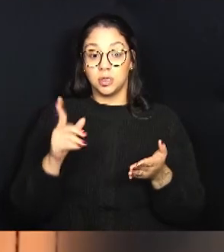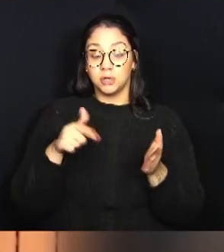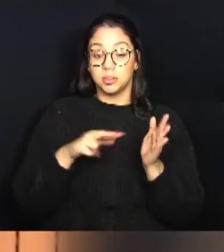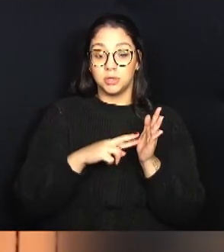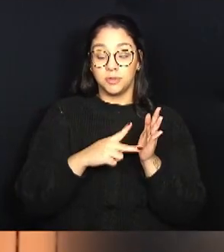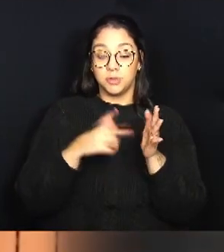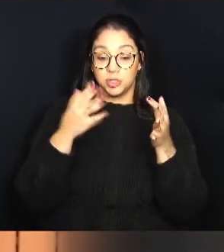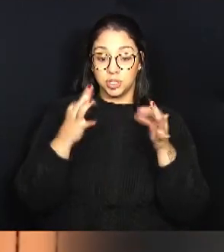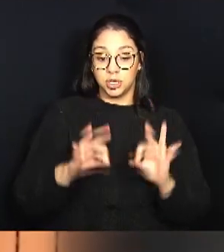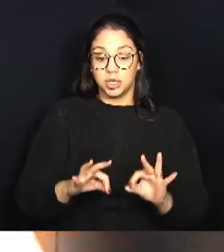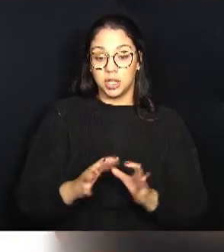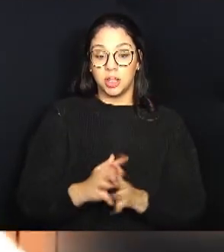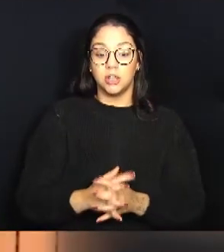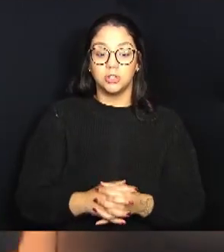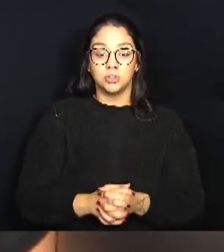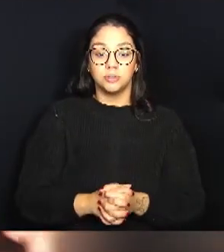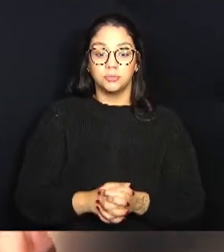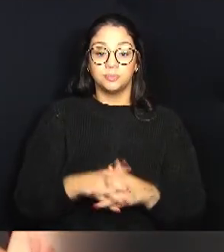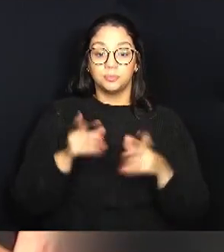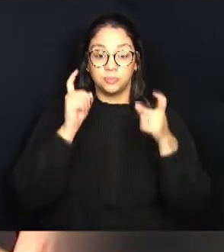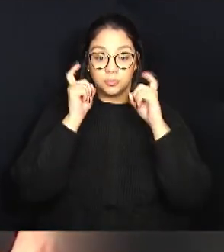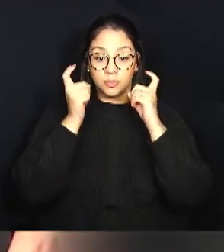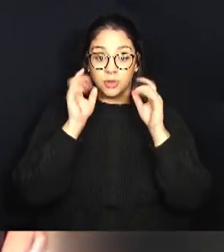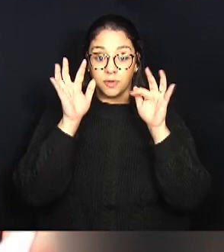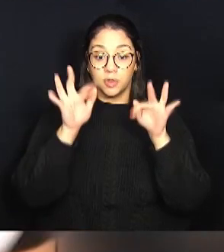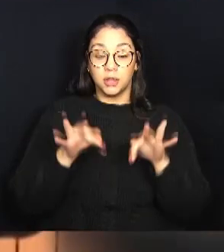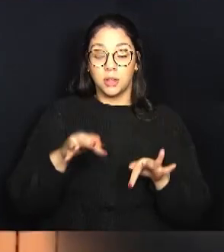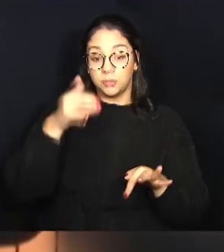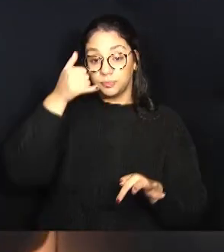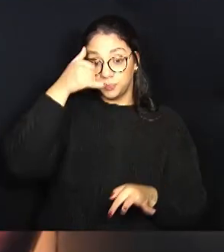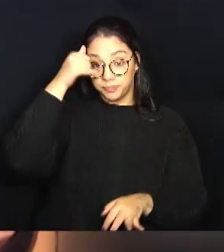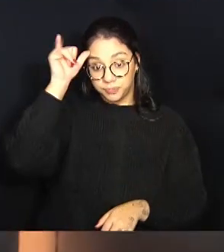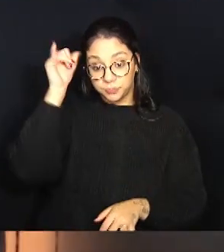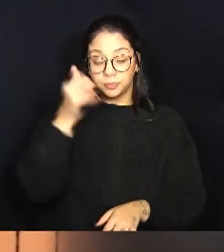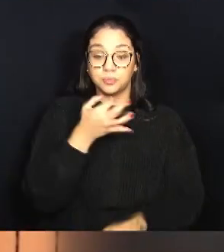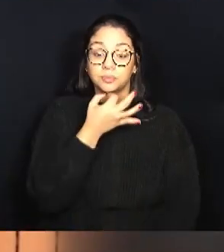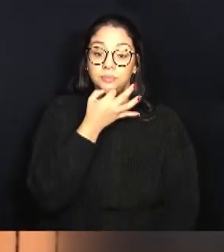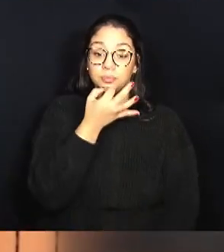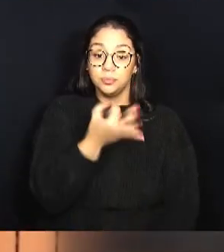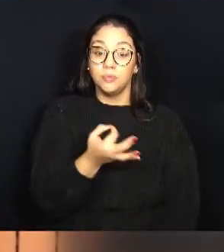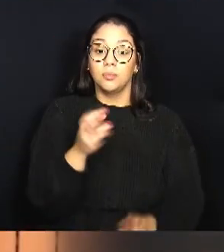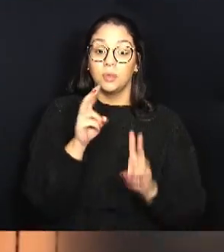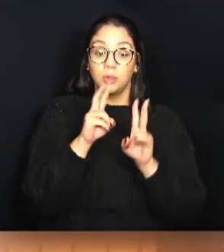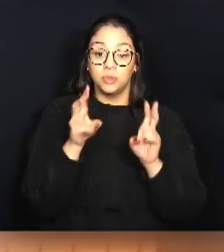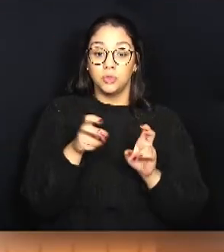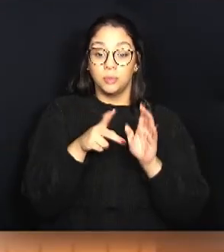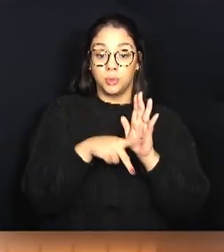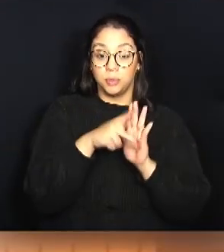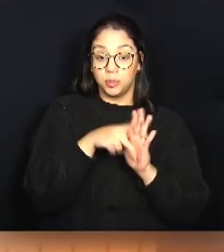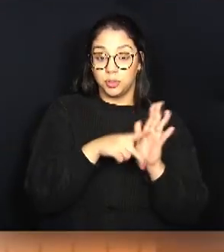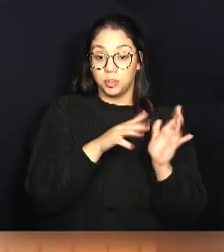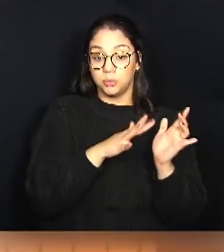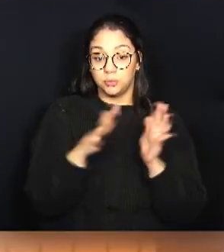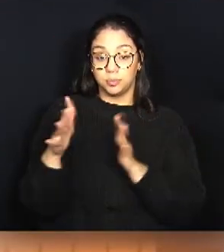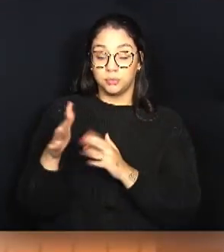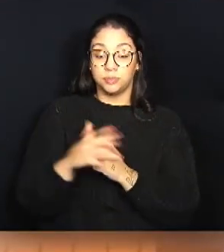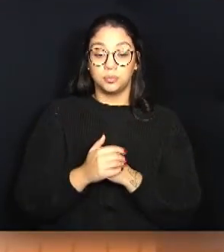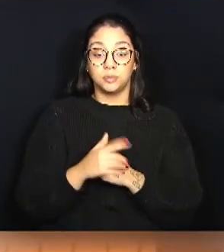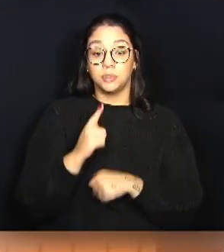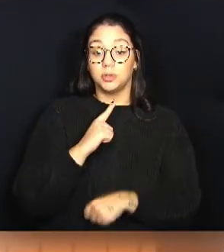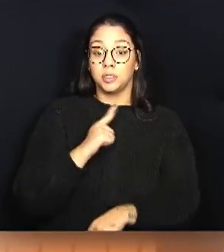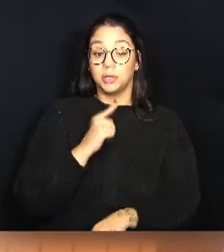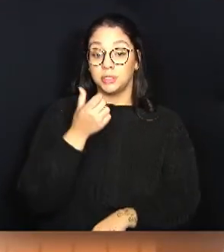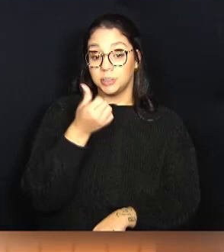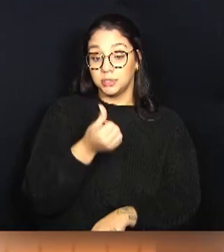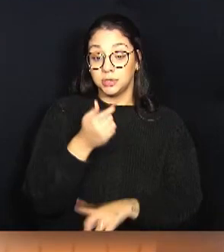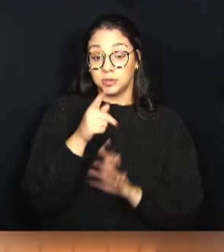mulheres. No fim da reunião, o vereador Paulo Búfalo comentou sobre a tramitação do projeto. Havia 6 projetos